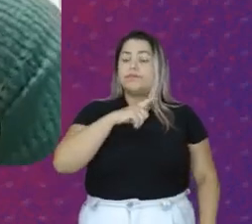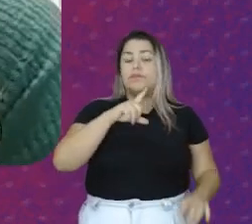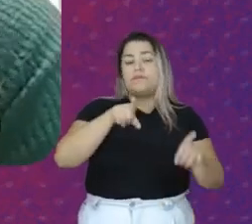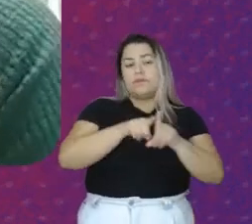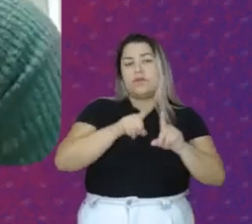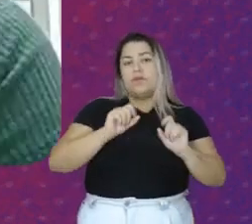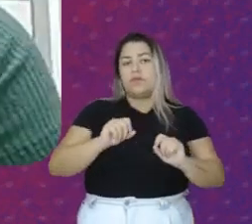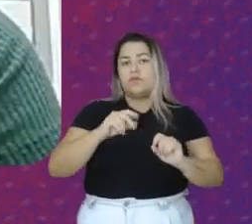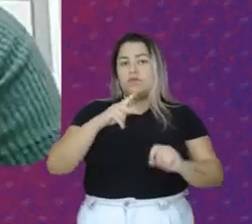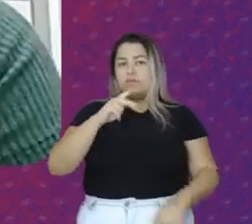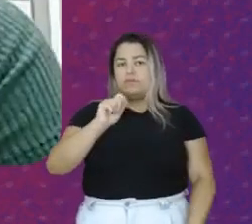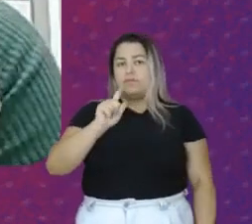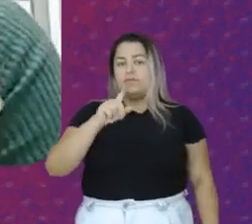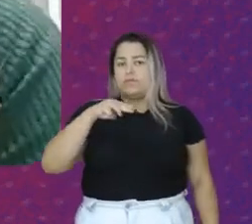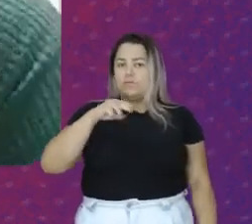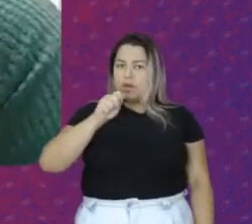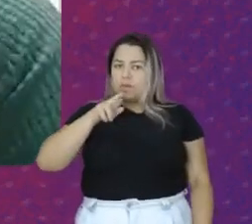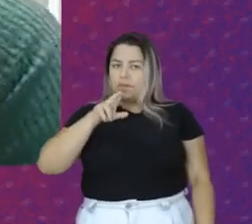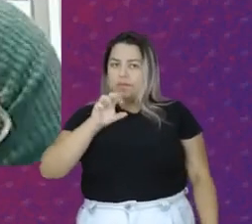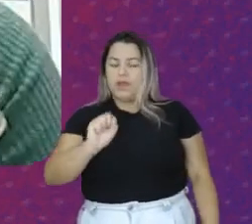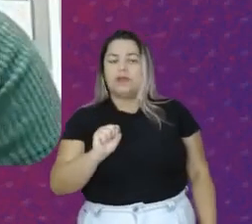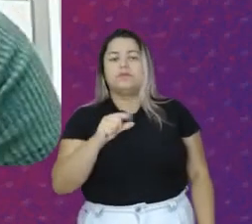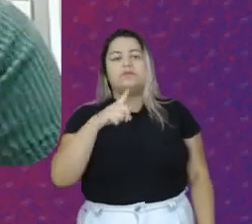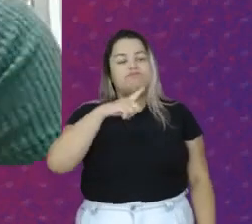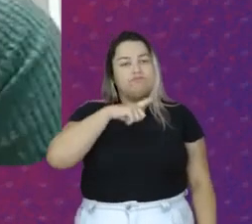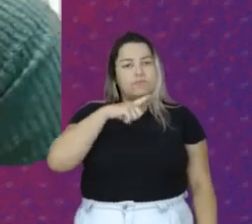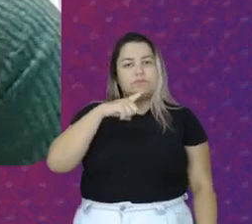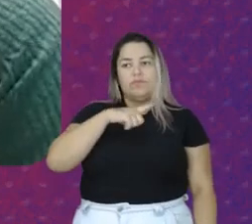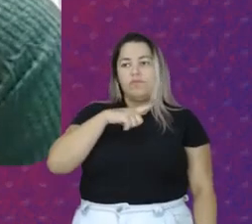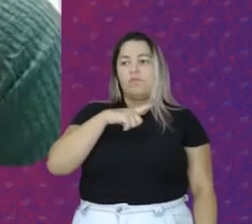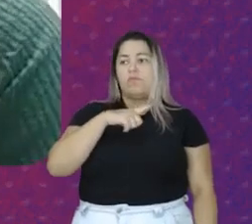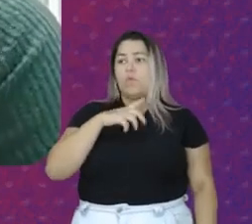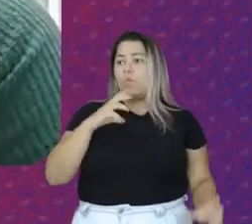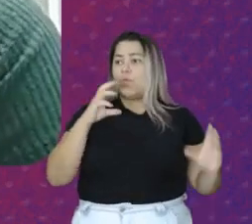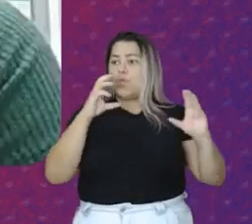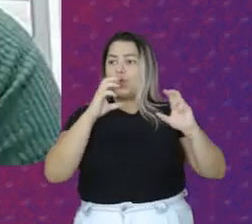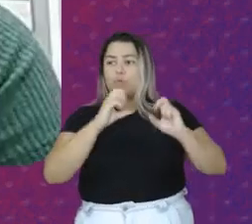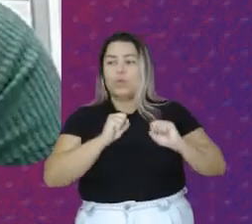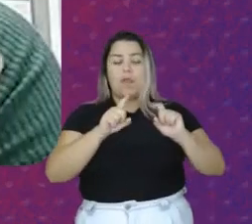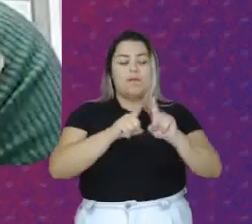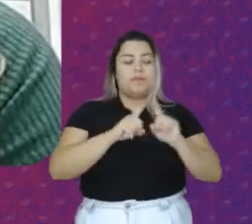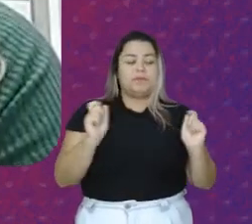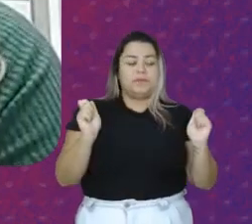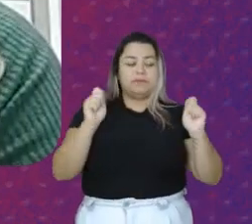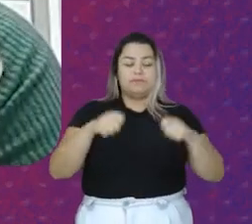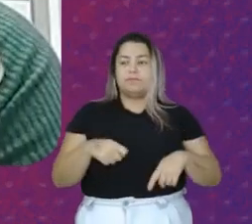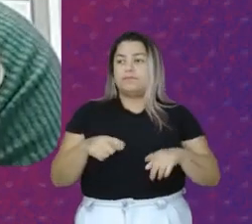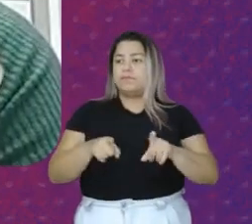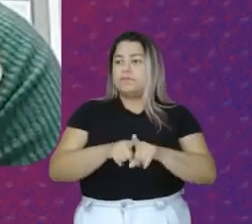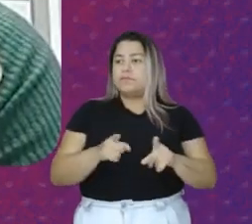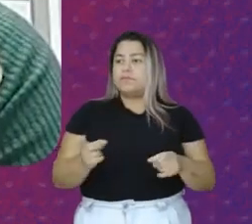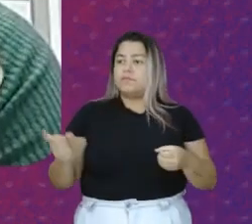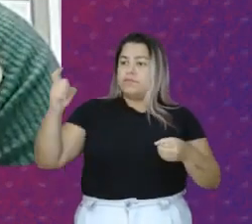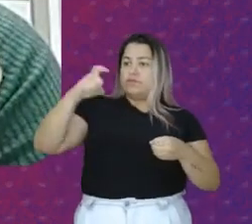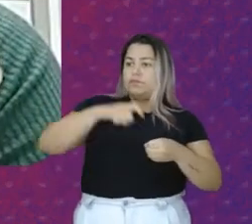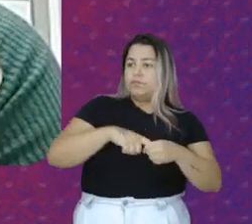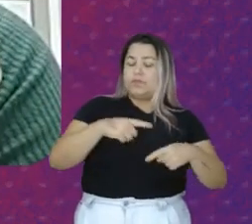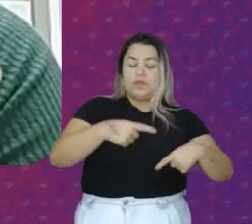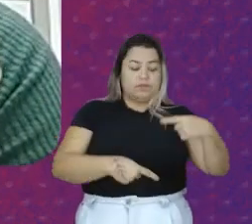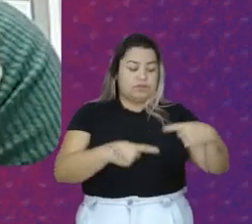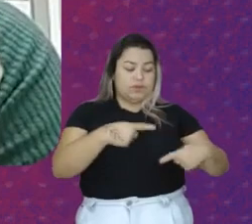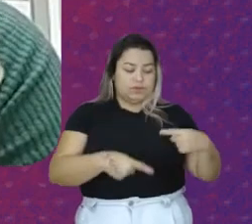Fundação Palmares praticamente, né, teve também um apagão, né, a gente precisa tratar e retomar as